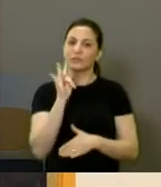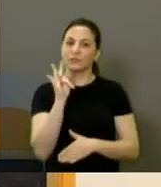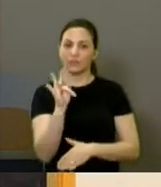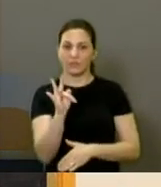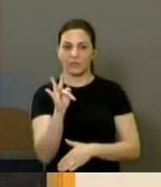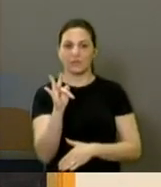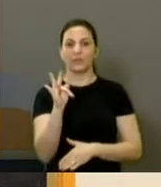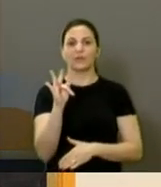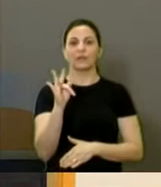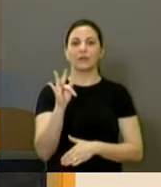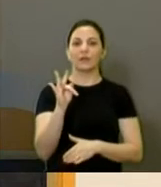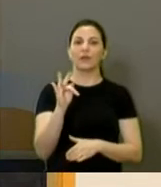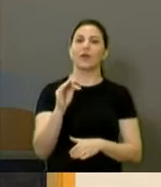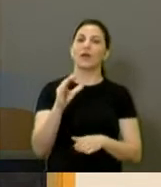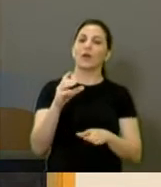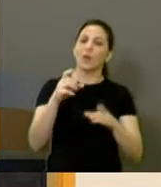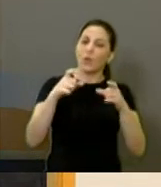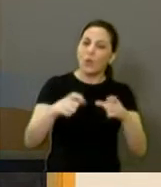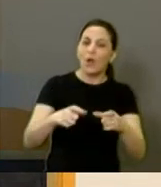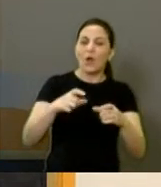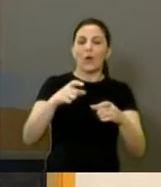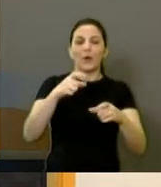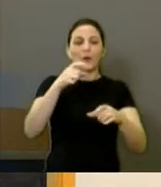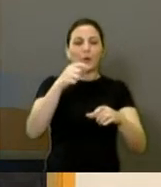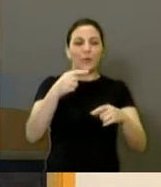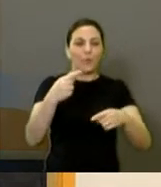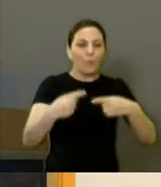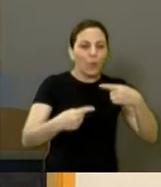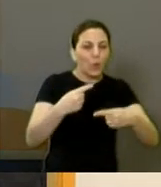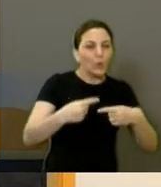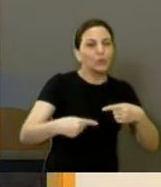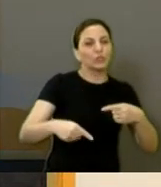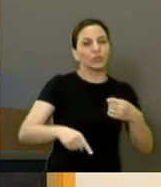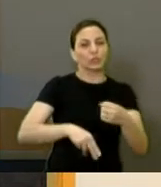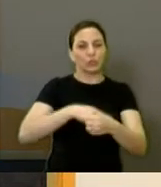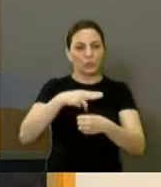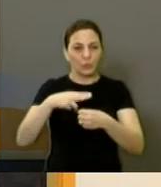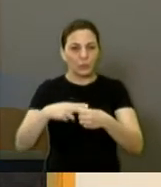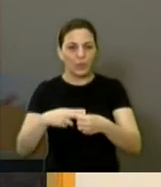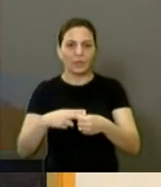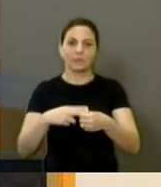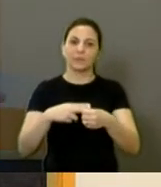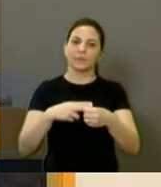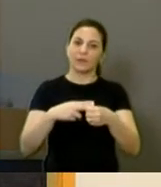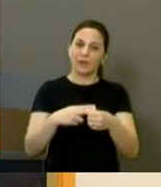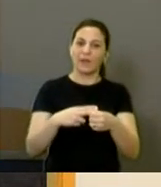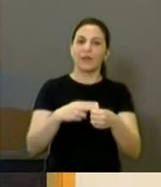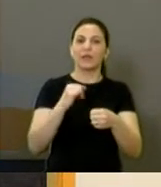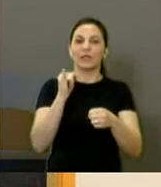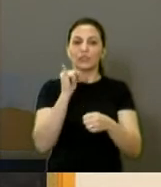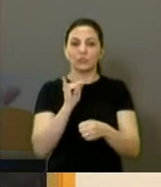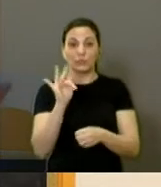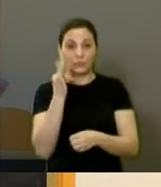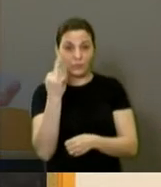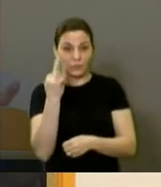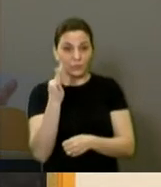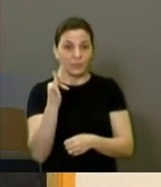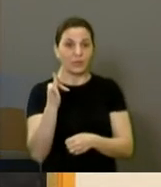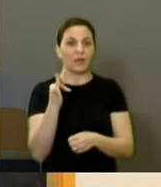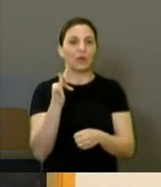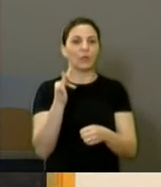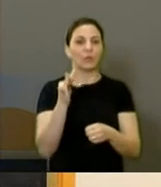também o Laboratório de Política da Unesp. E o Instituto Federal está desenvolvendo um aplicativo para a